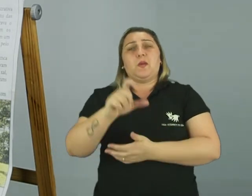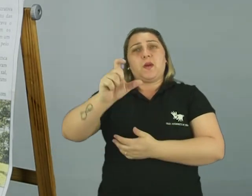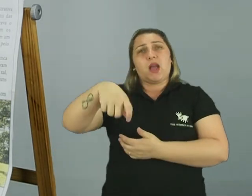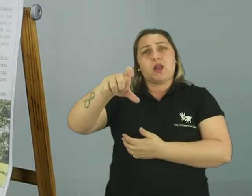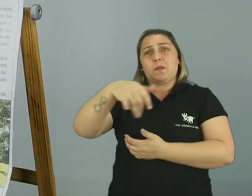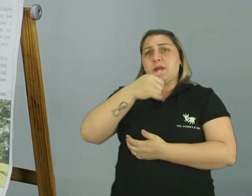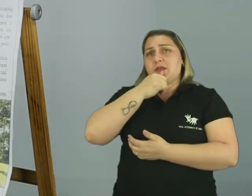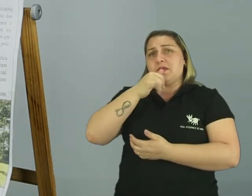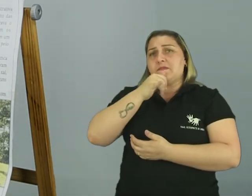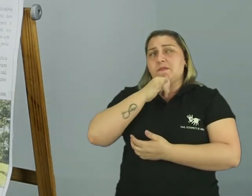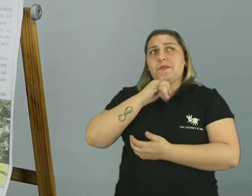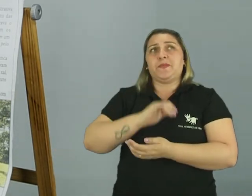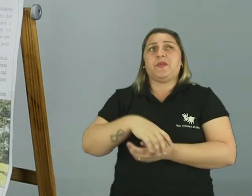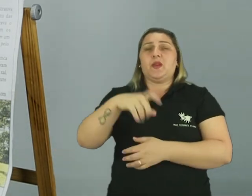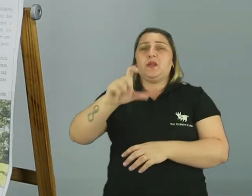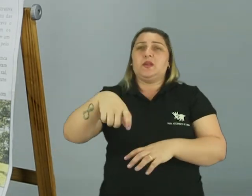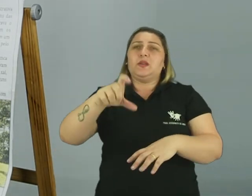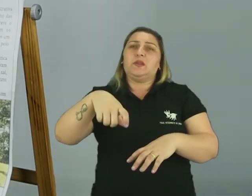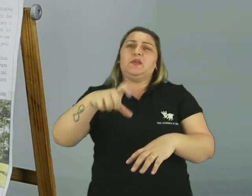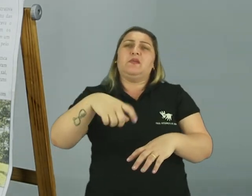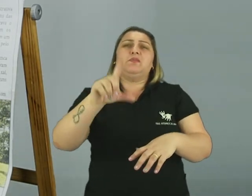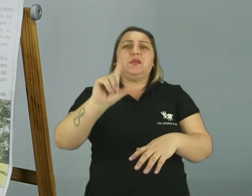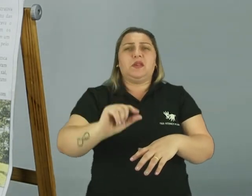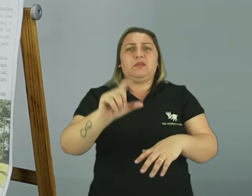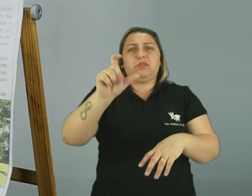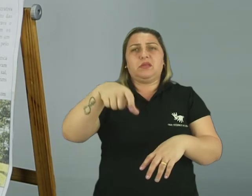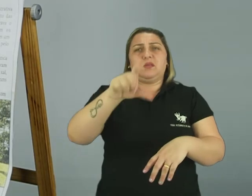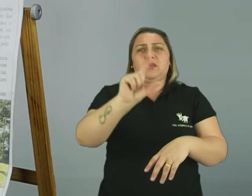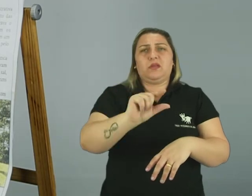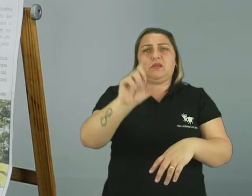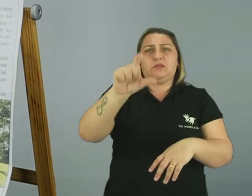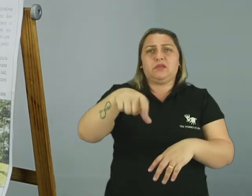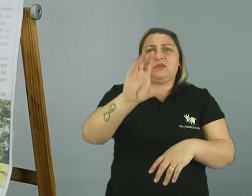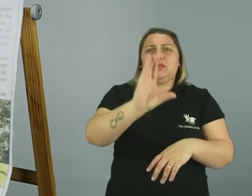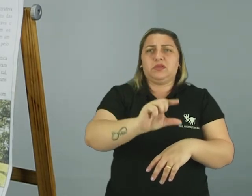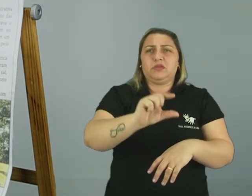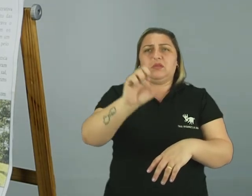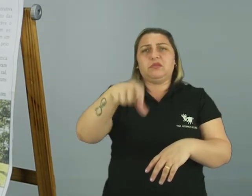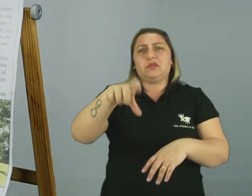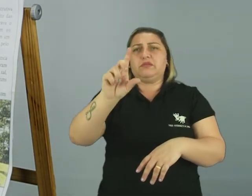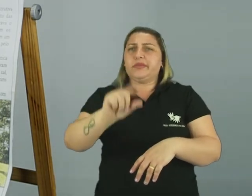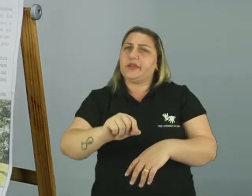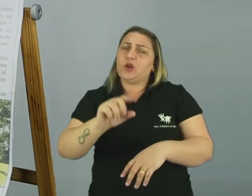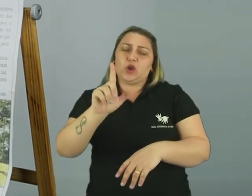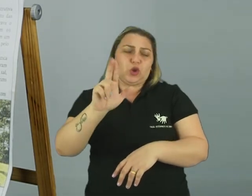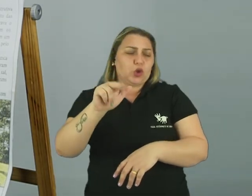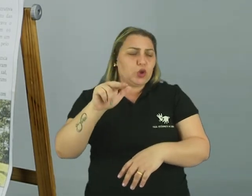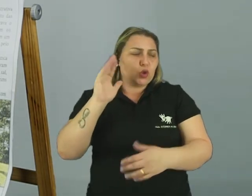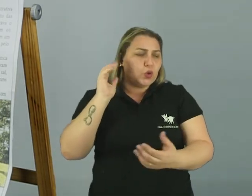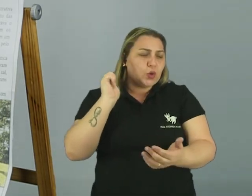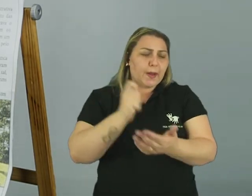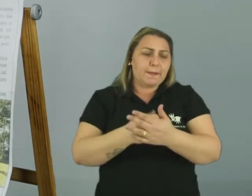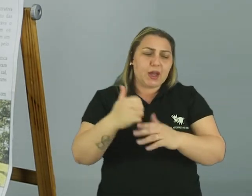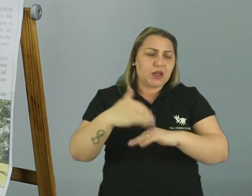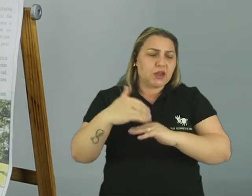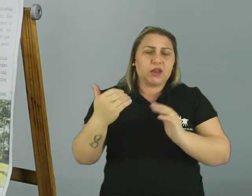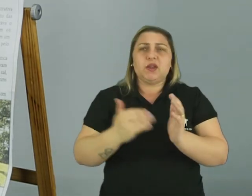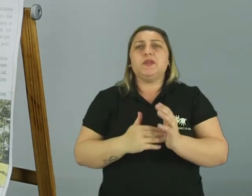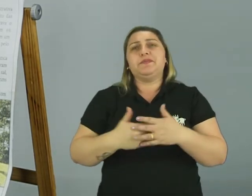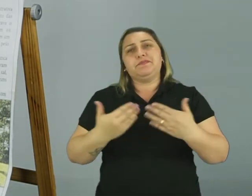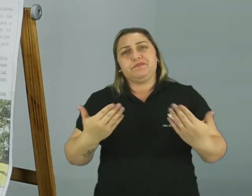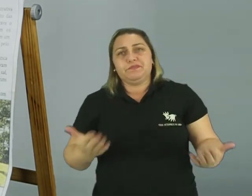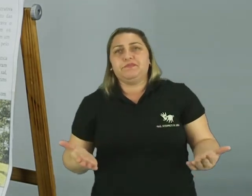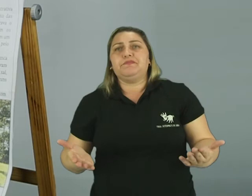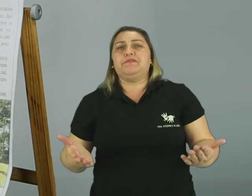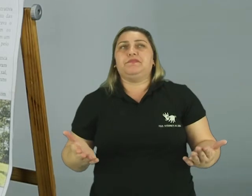de crédito, comprou, aí fica pagando só uma partezinha, fica pagando só o mínimo, fica pagando só uma parte, e aquele que vai